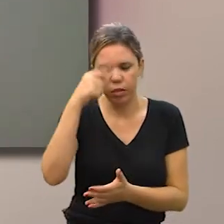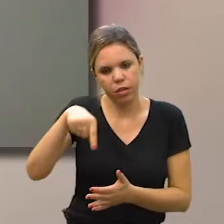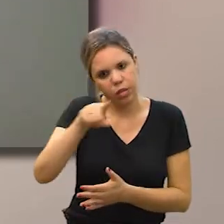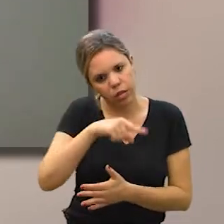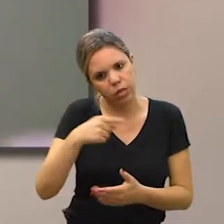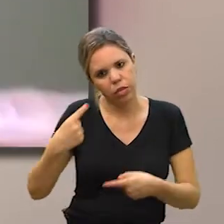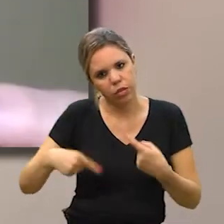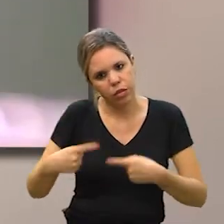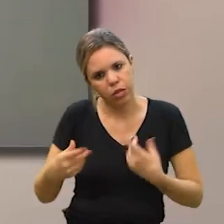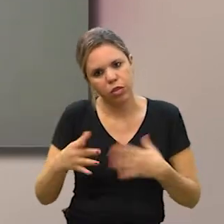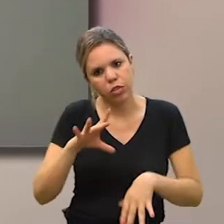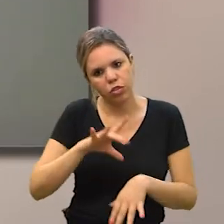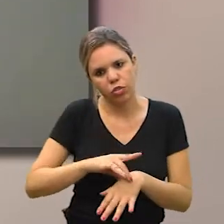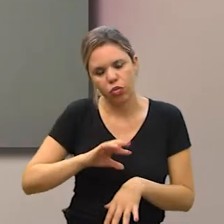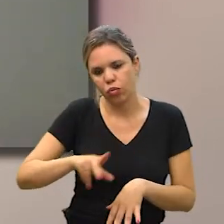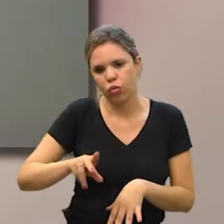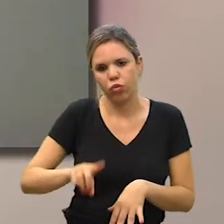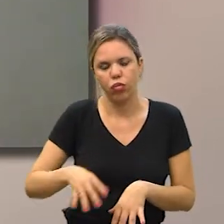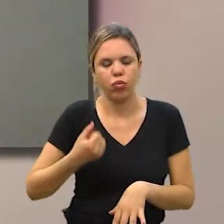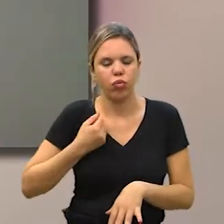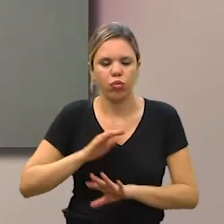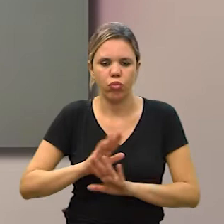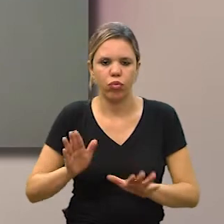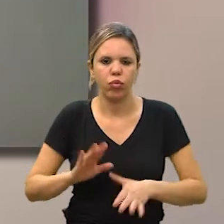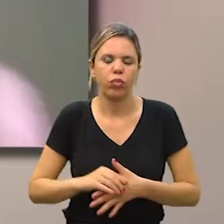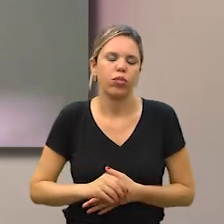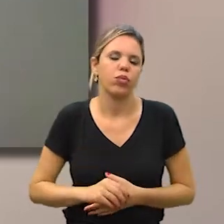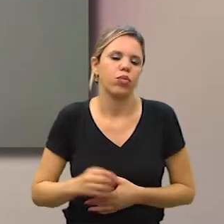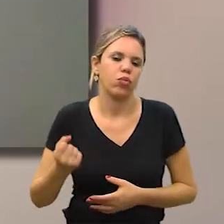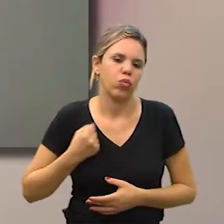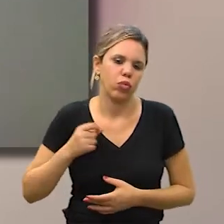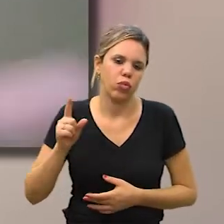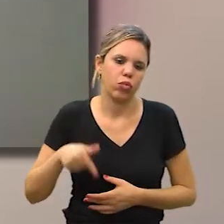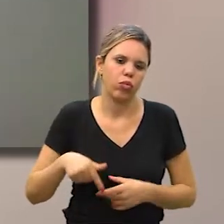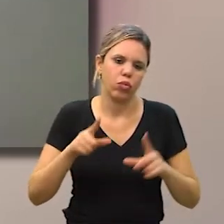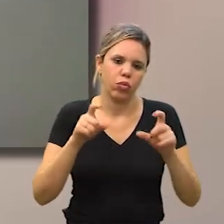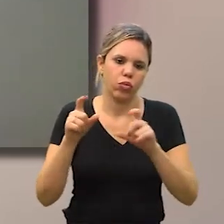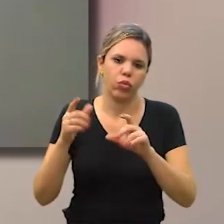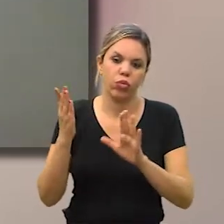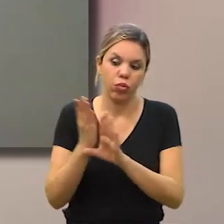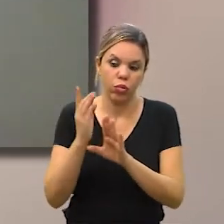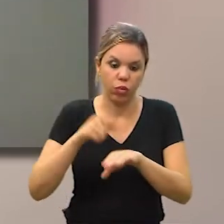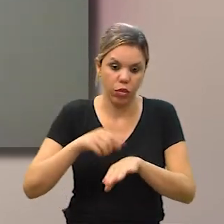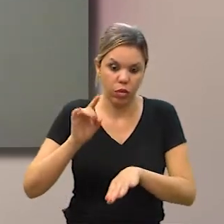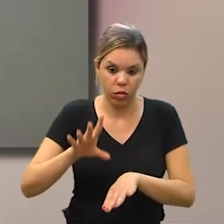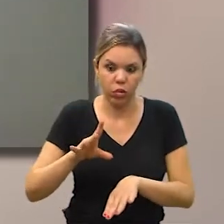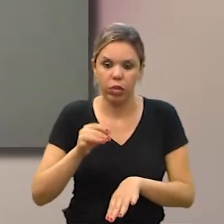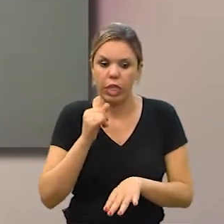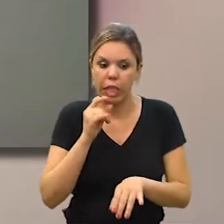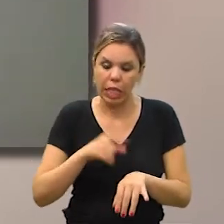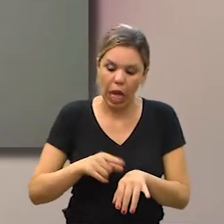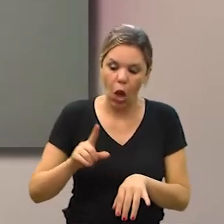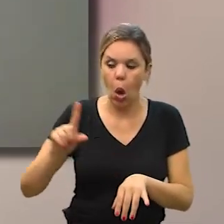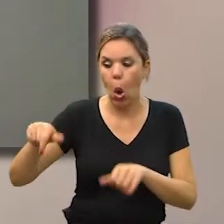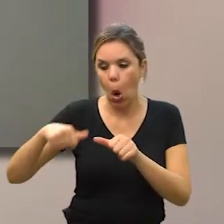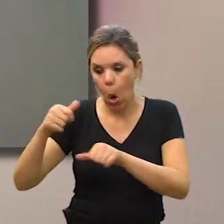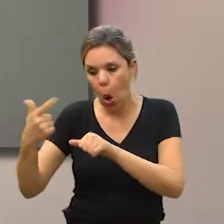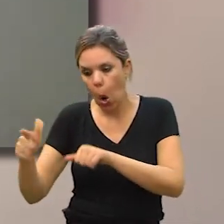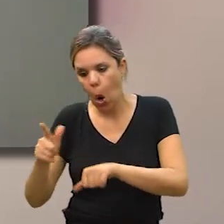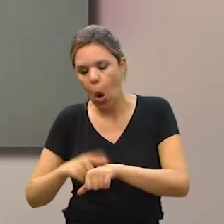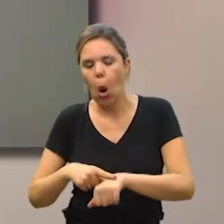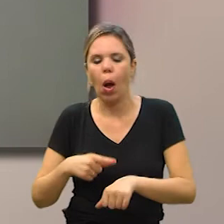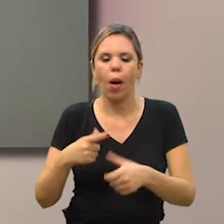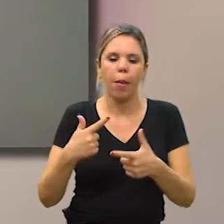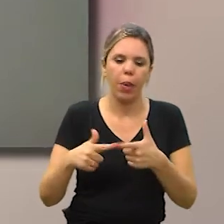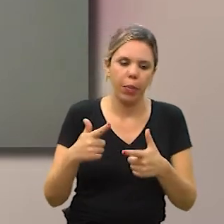discussões e a doença não é só um número é o número é uma fotografia Então a gente tem que ver se essa pressão não